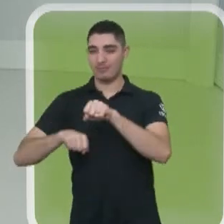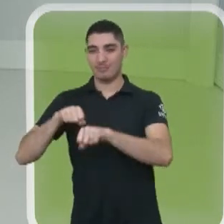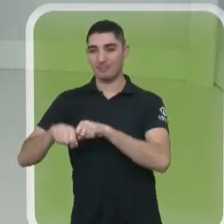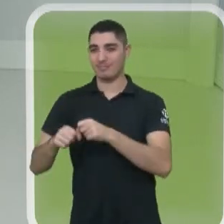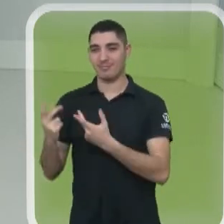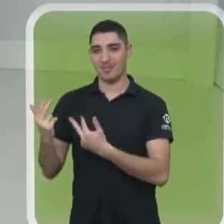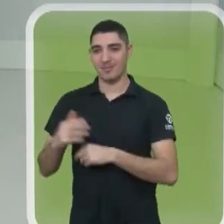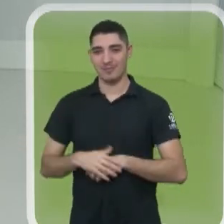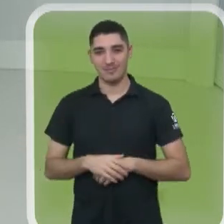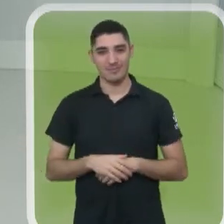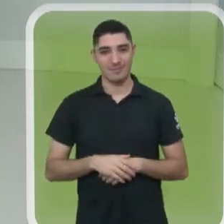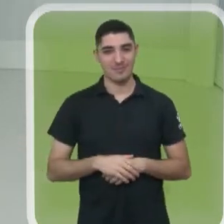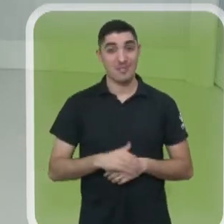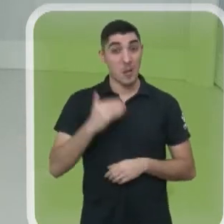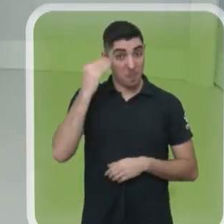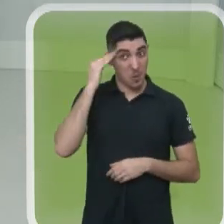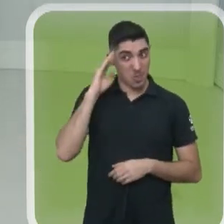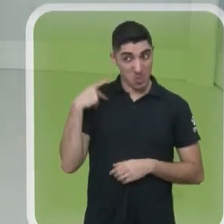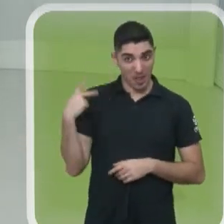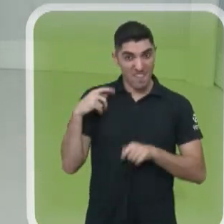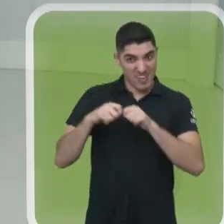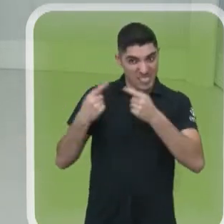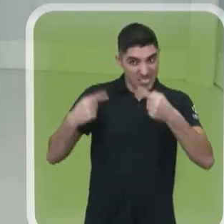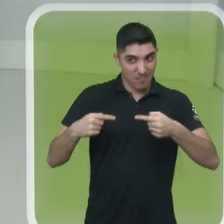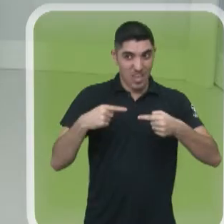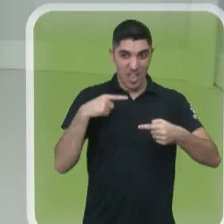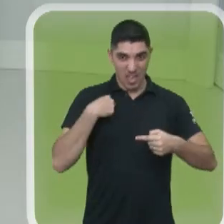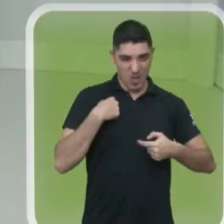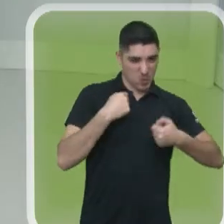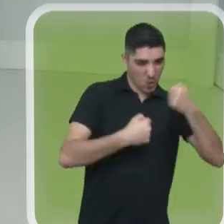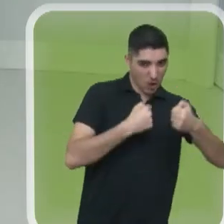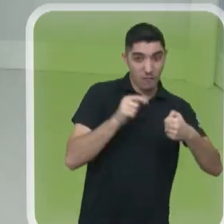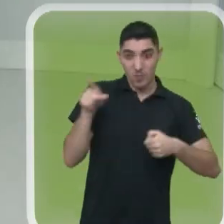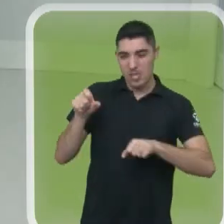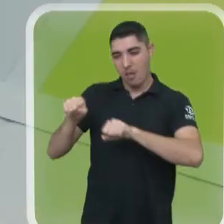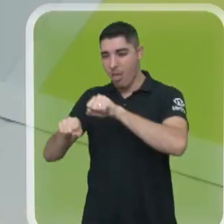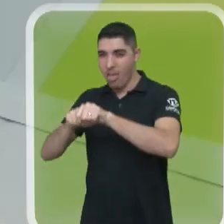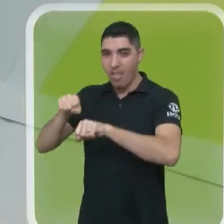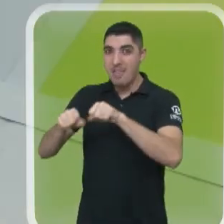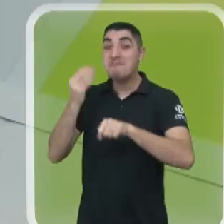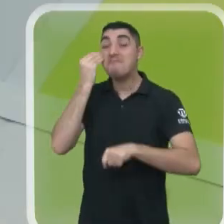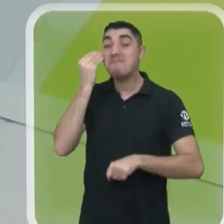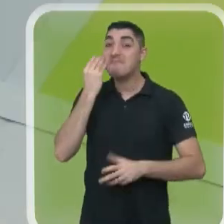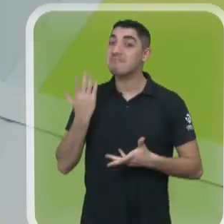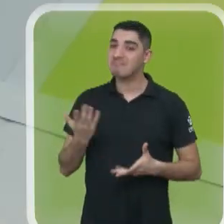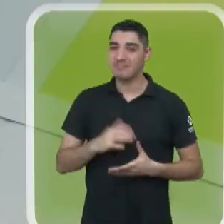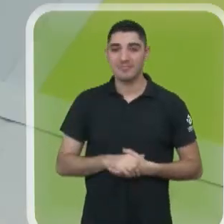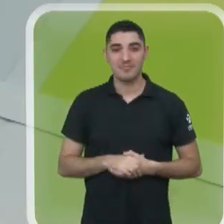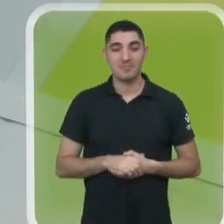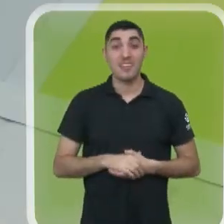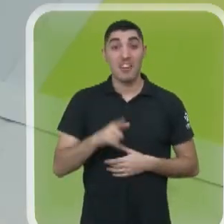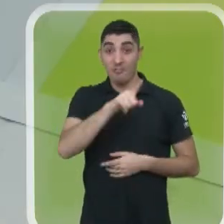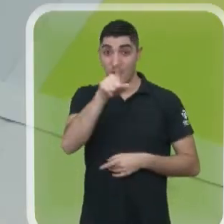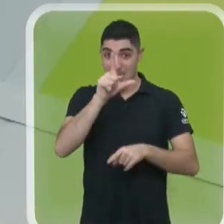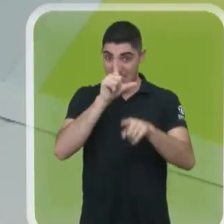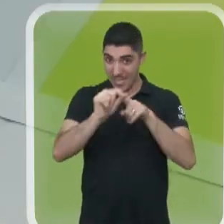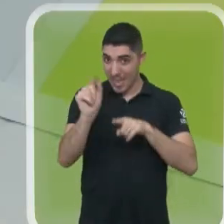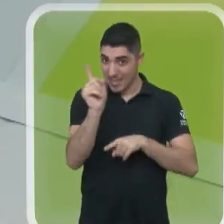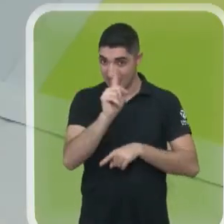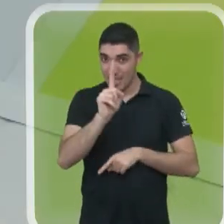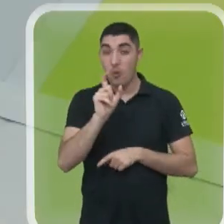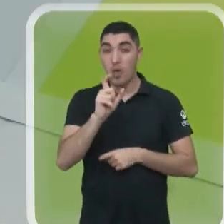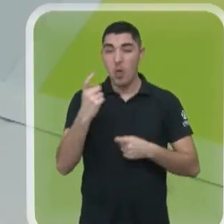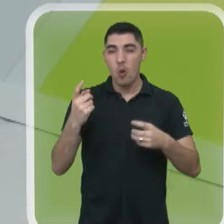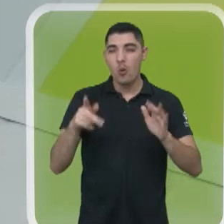tu não vamos fazer um desafio e ocorrendo e você pedalando vamos ver o que que sai isso daí Olha só por falar isso aí não sai daí a gente